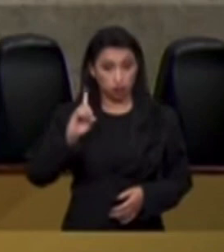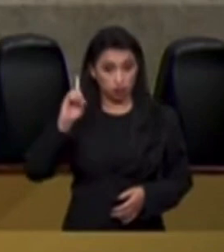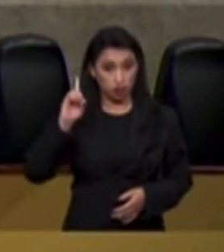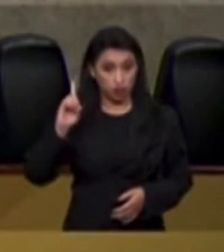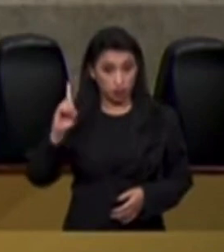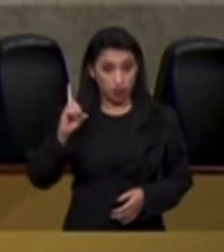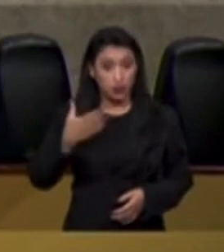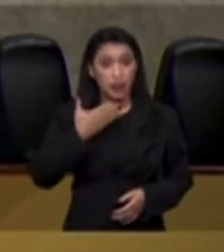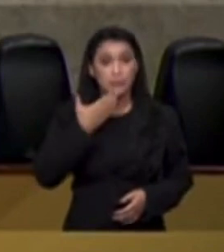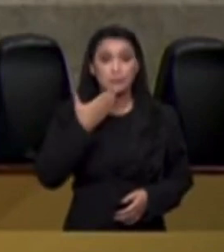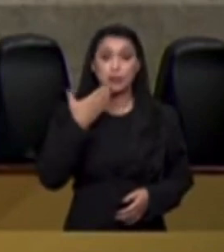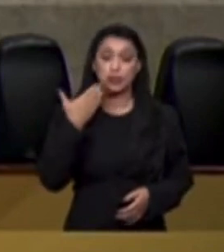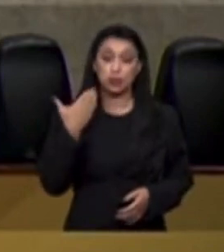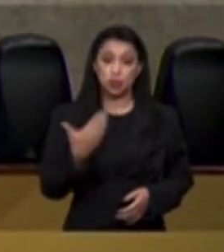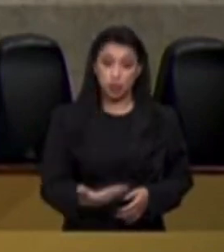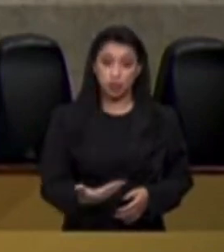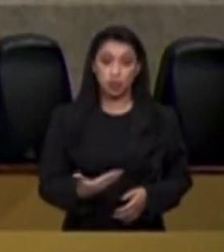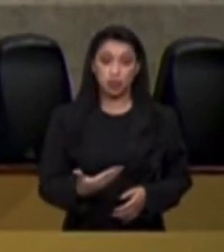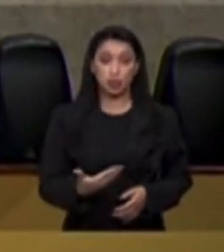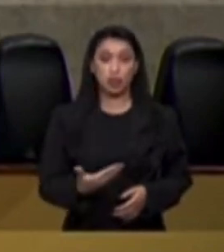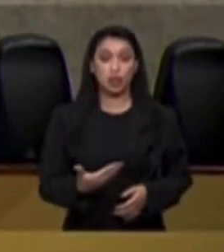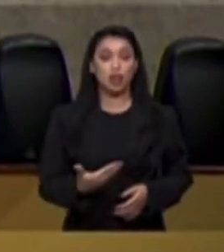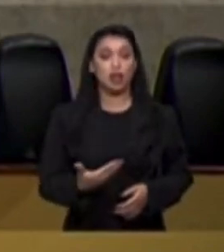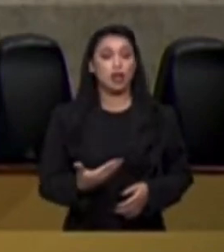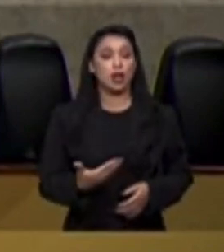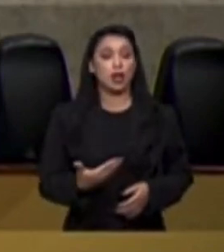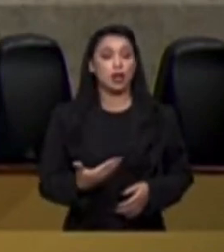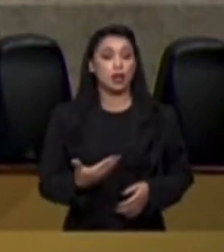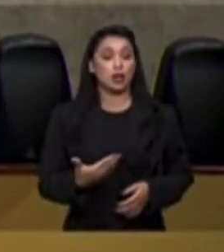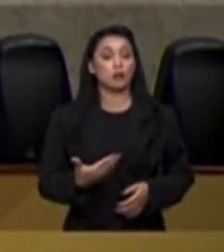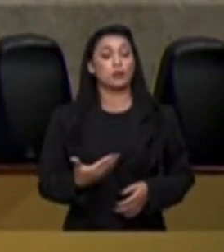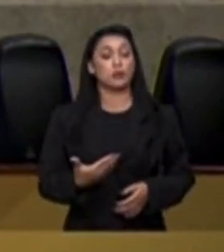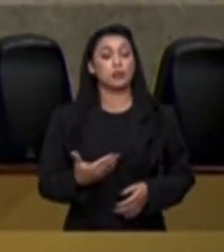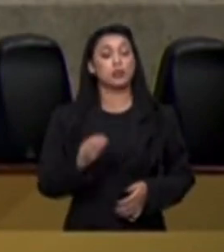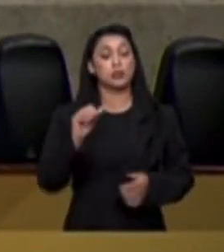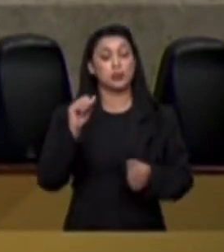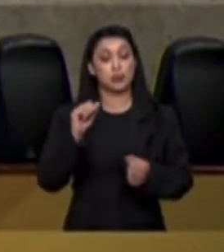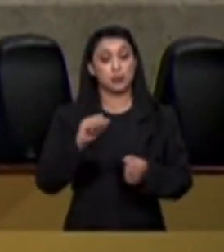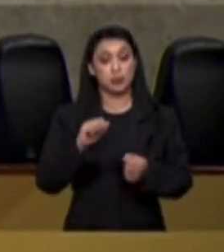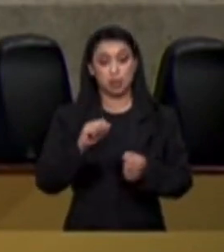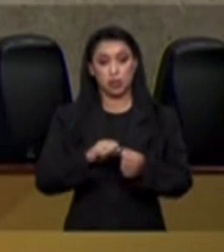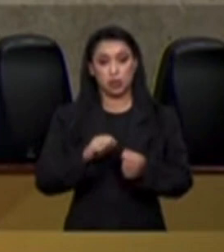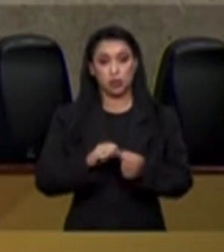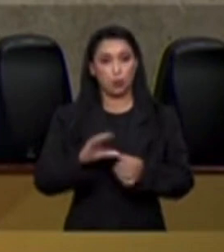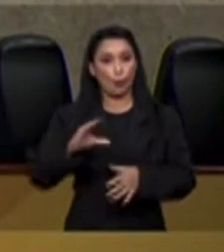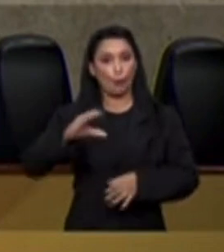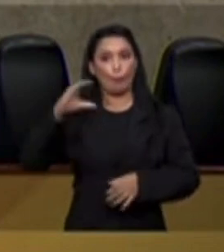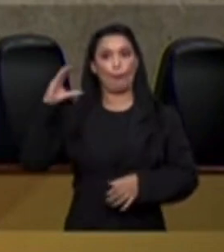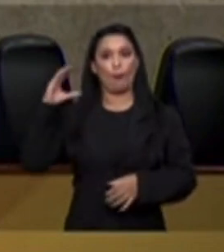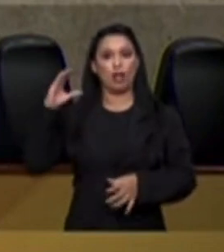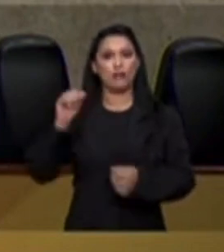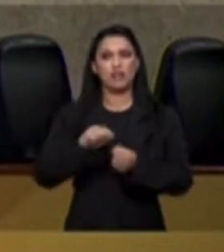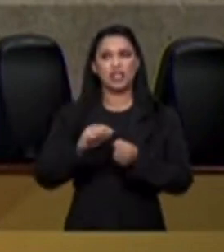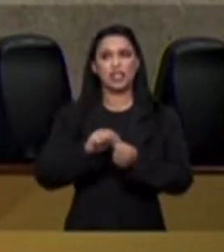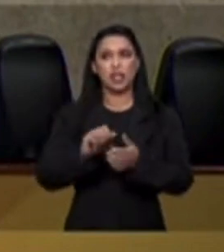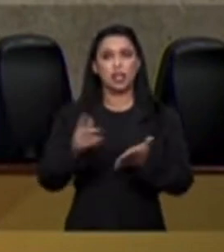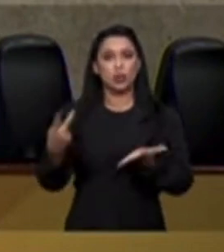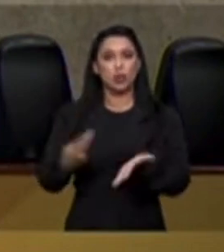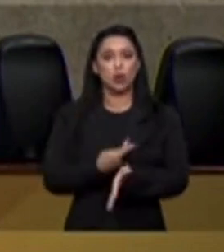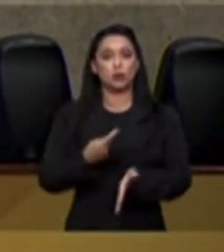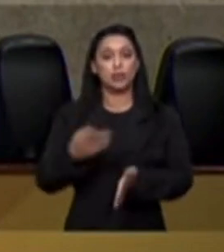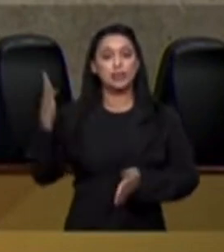é solicitada aos destinatários que se omitem diante dos males. E o Supremo